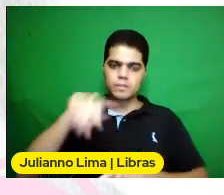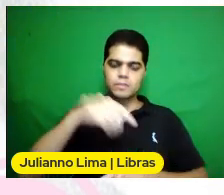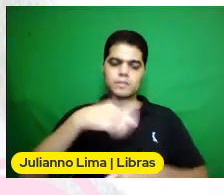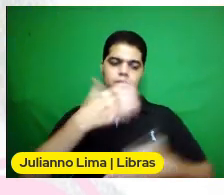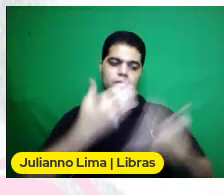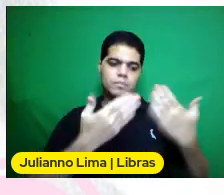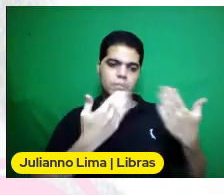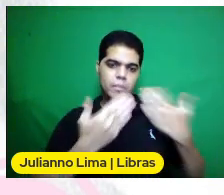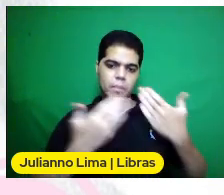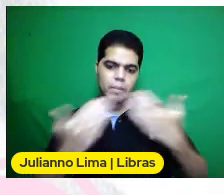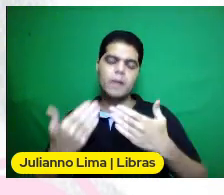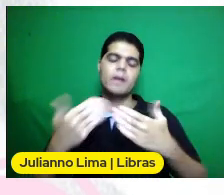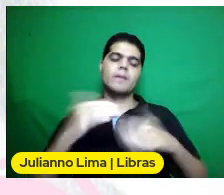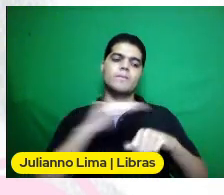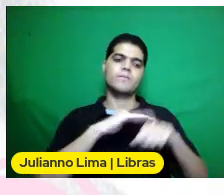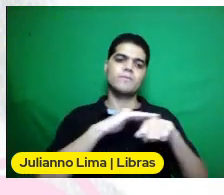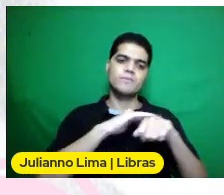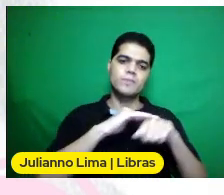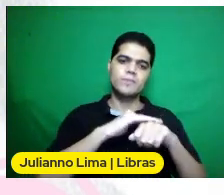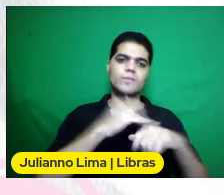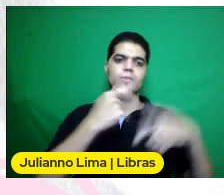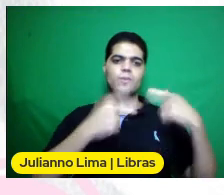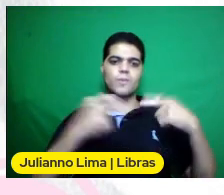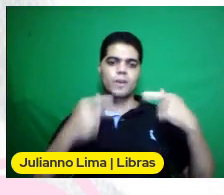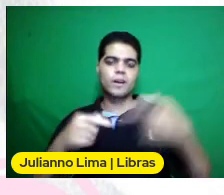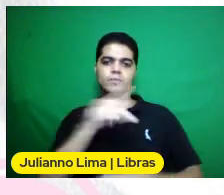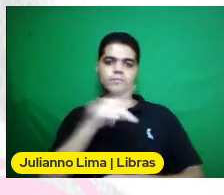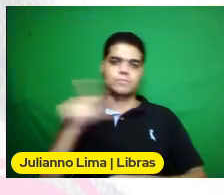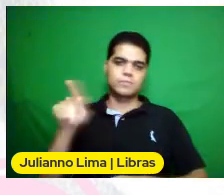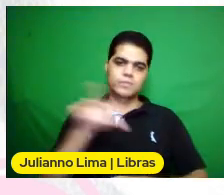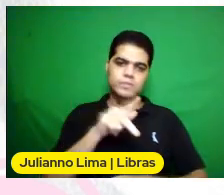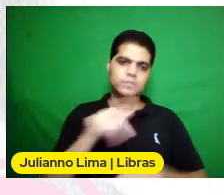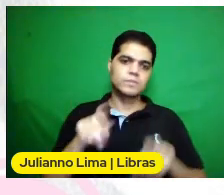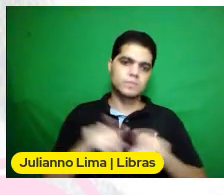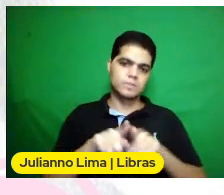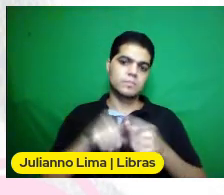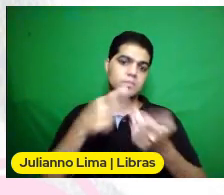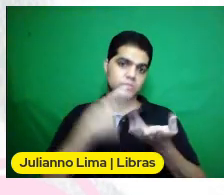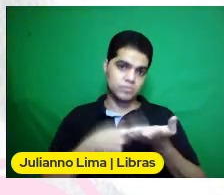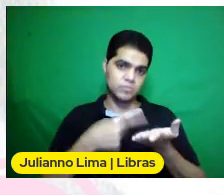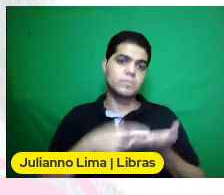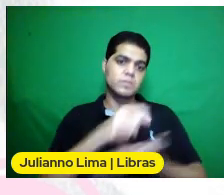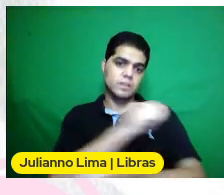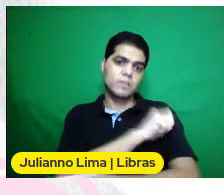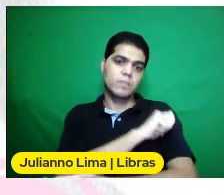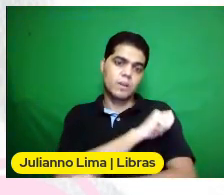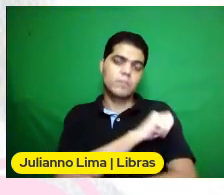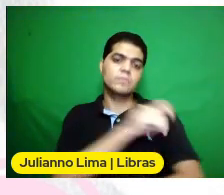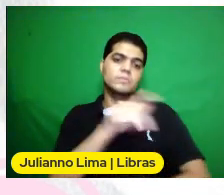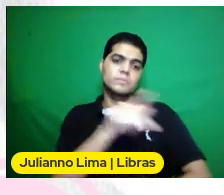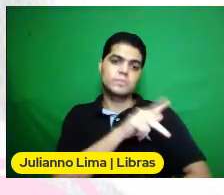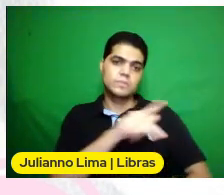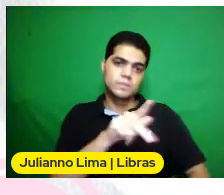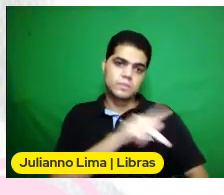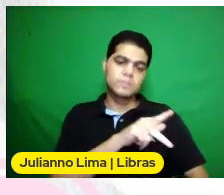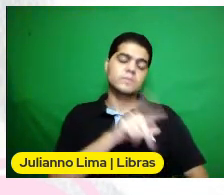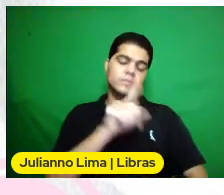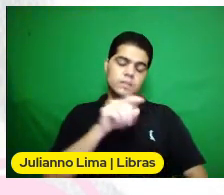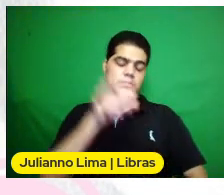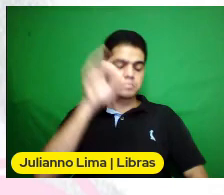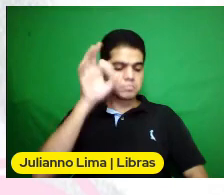quem sabe a gente faz aí, né? Um diálogo de vocês com os alunos. Boa. Com os professores, e eu tenho certeza que